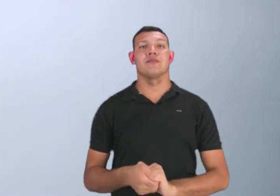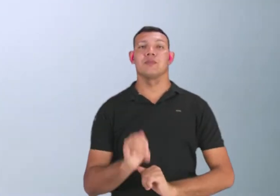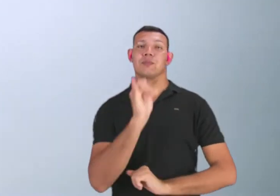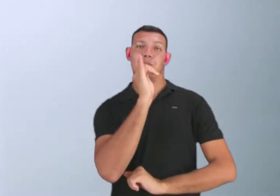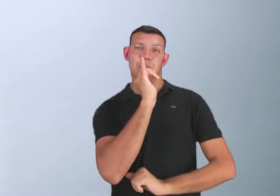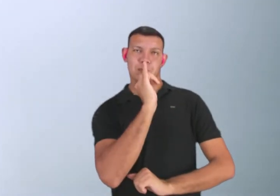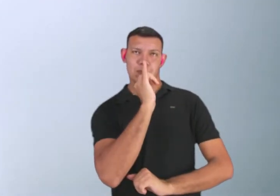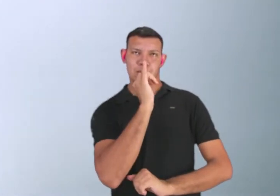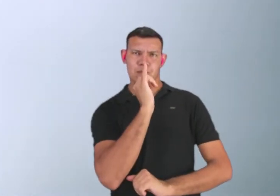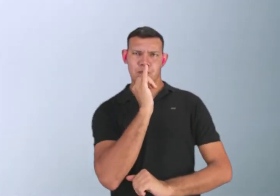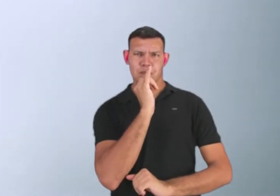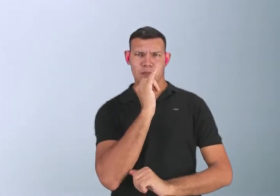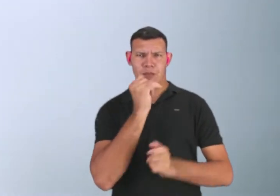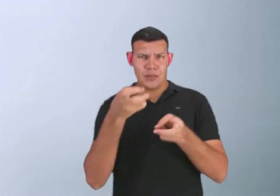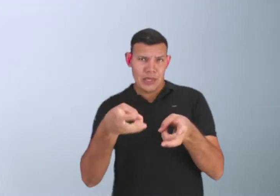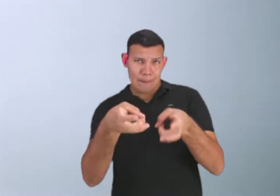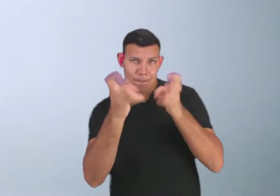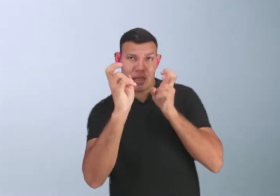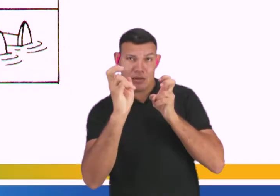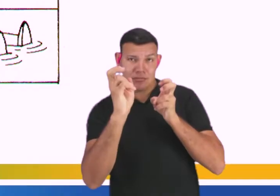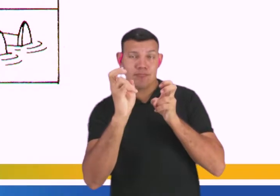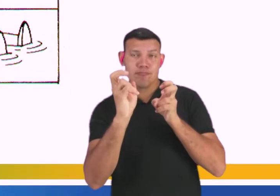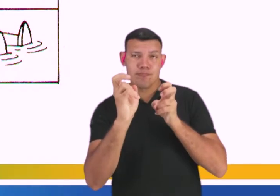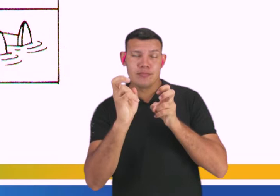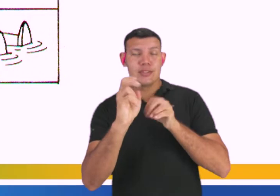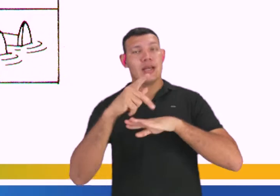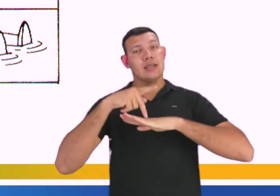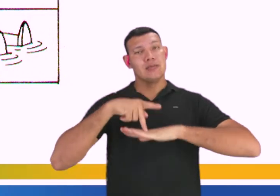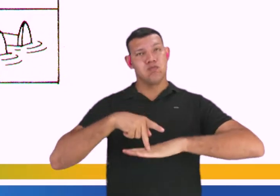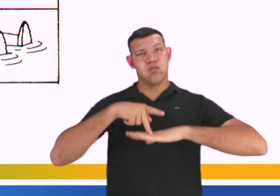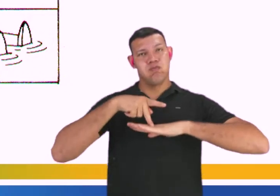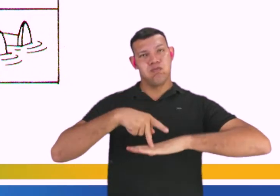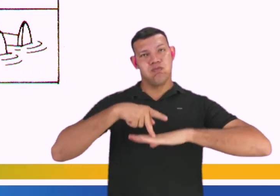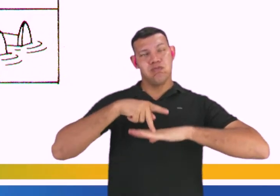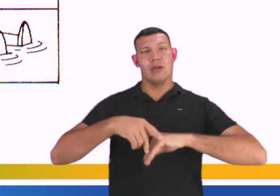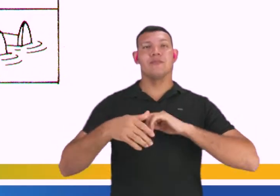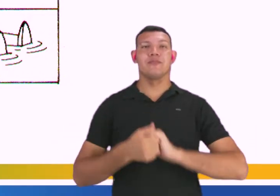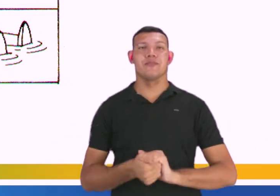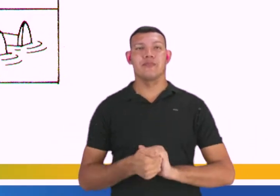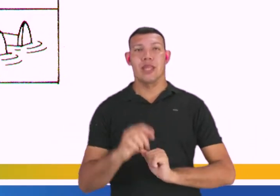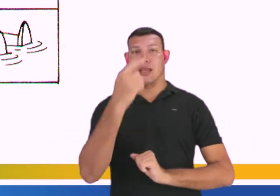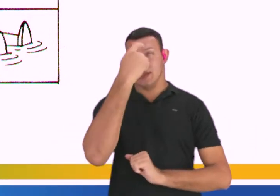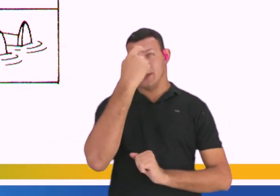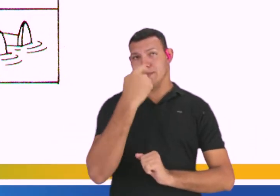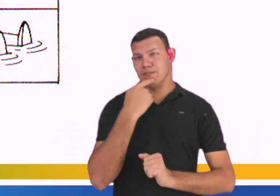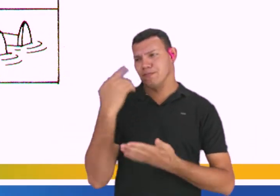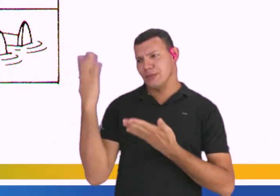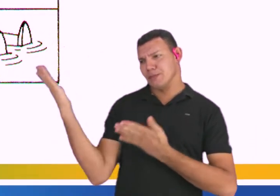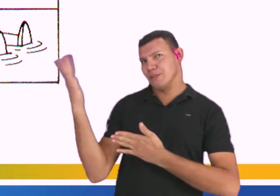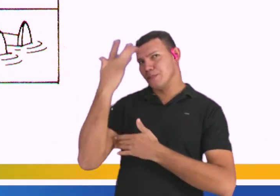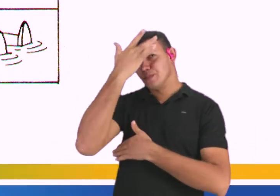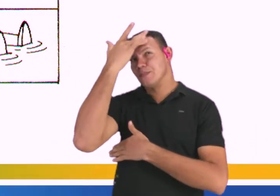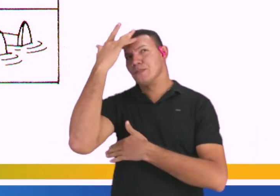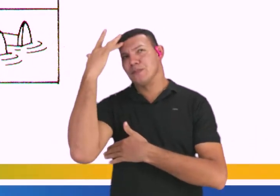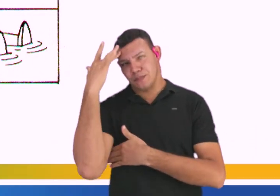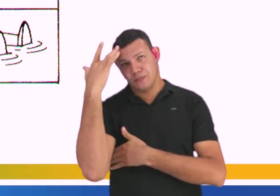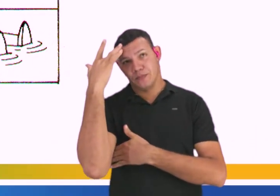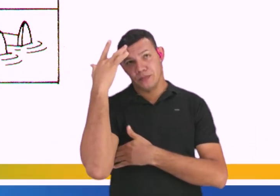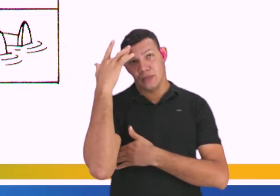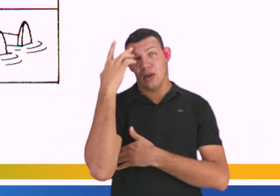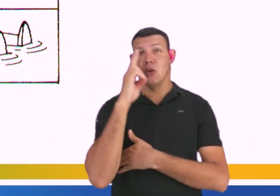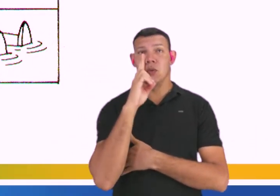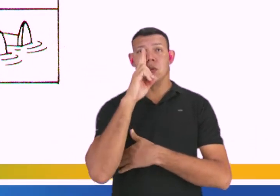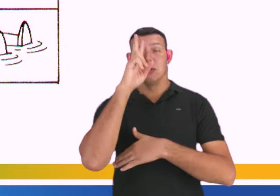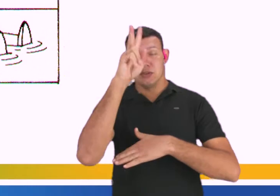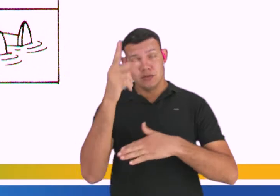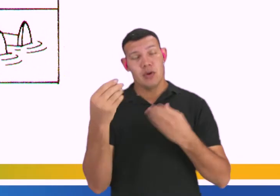Outro exemplo onde a gente pode verificar ainda a pressão é aqui nessa figura. Tu verifica que tem pessoas atuando força, essa